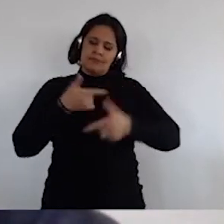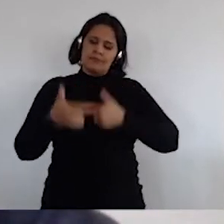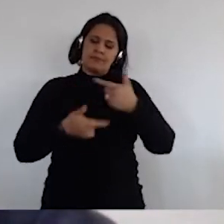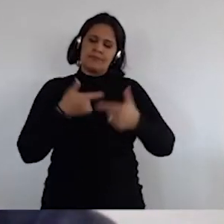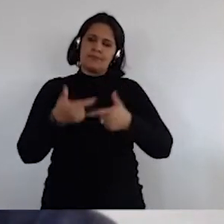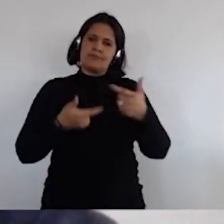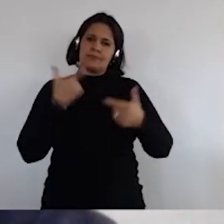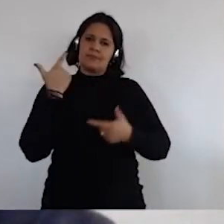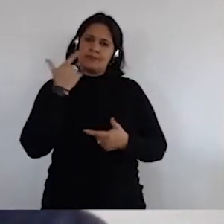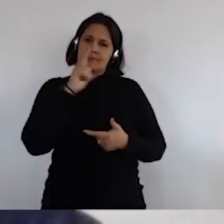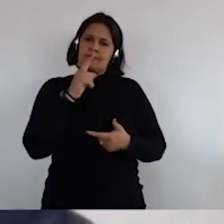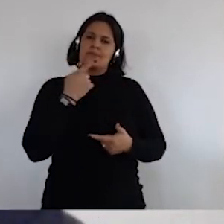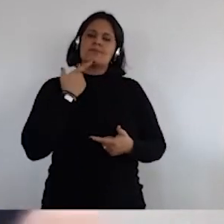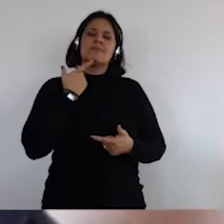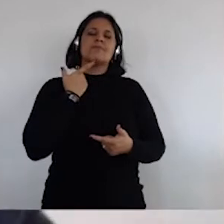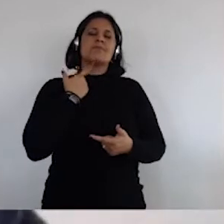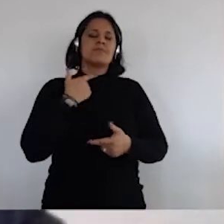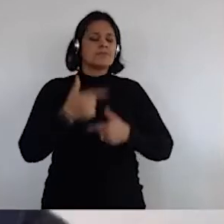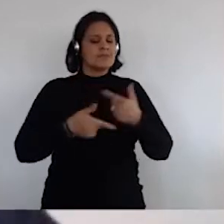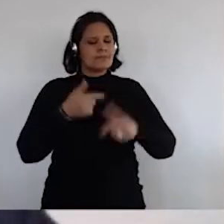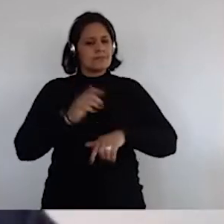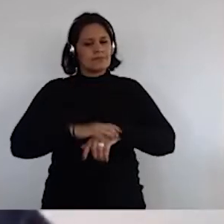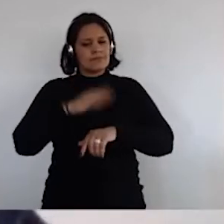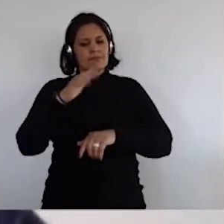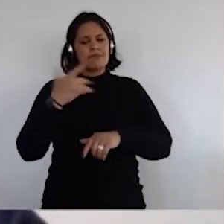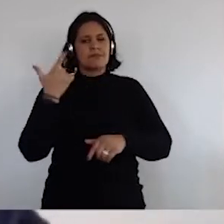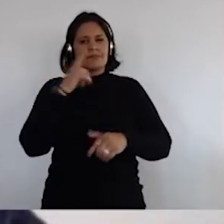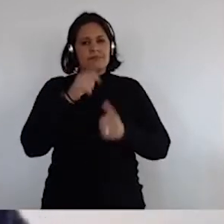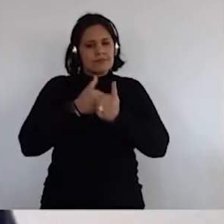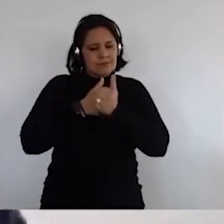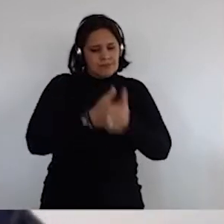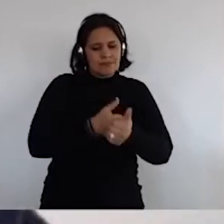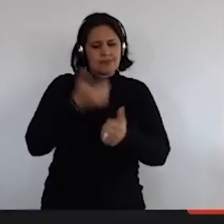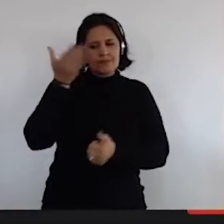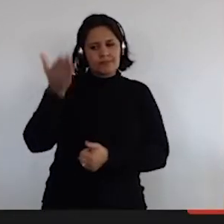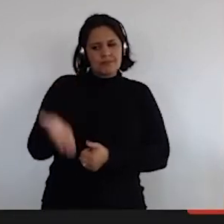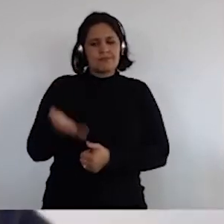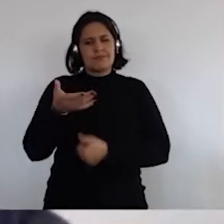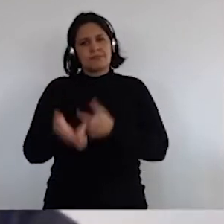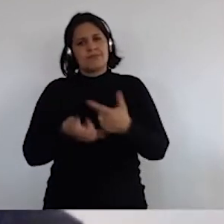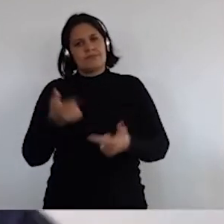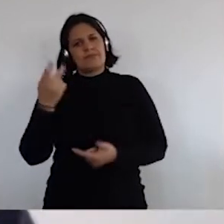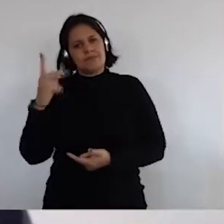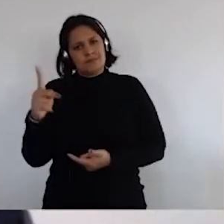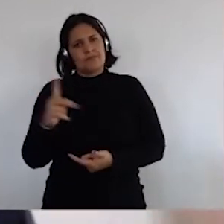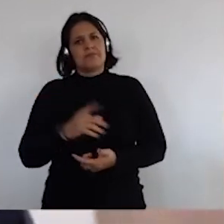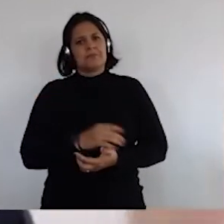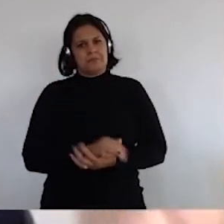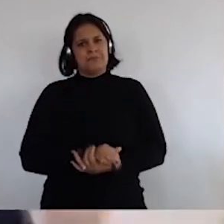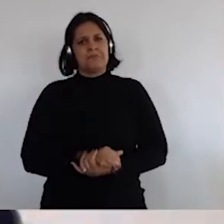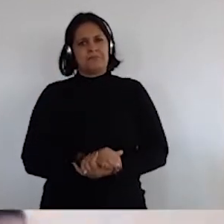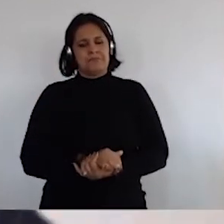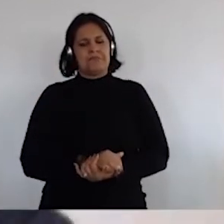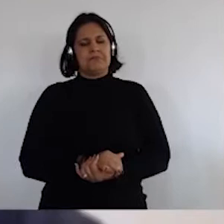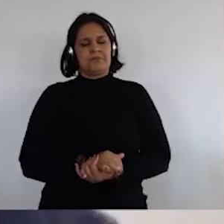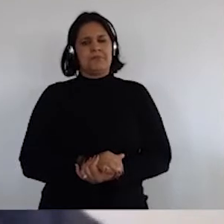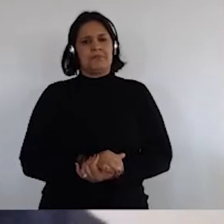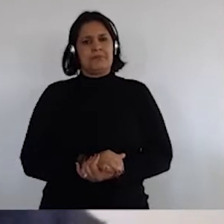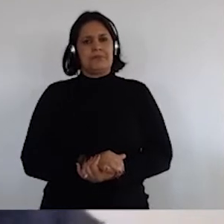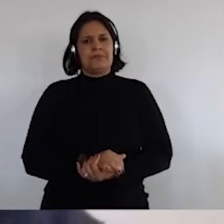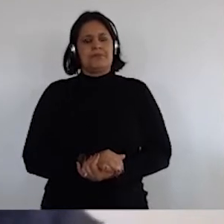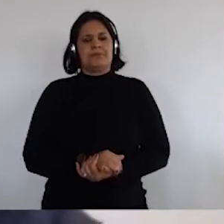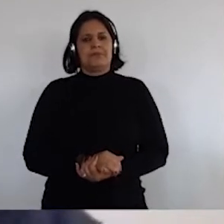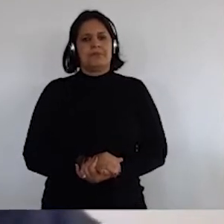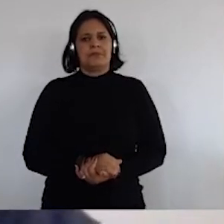cada vez mais para seguir um pouquinho esta mensagem, esta linha, este exemplo que Vossa Excelência